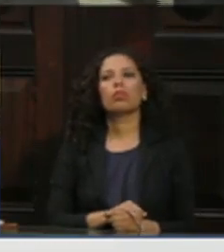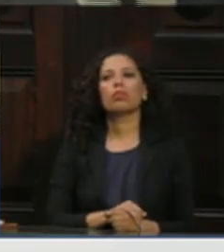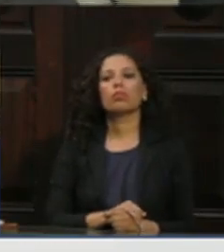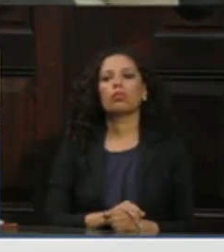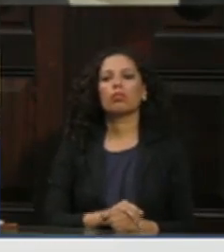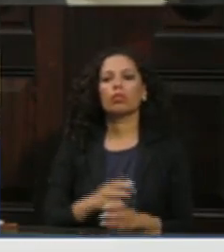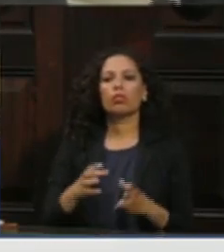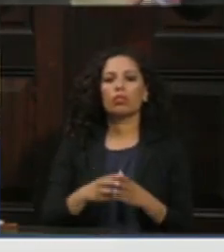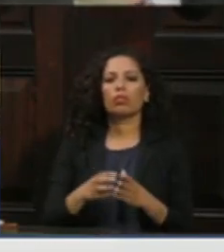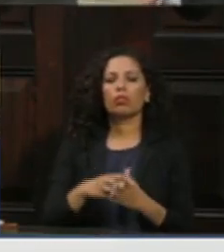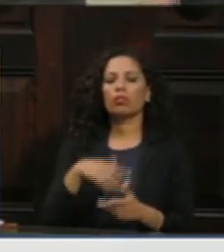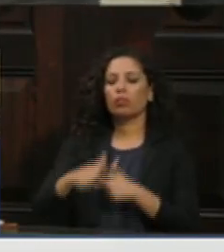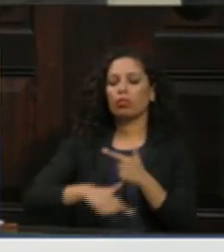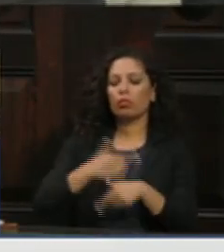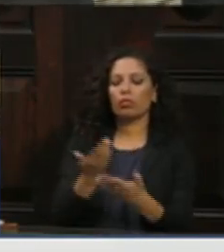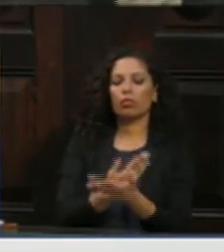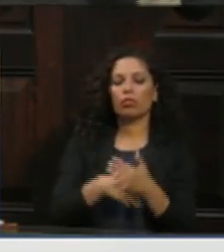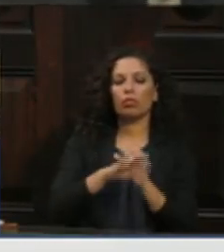Reis,